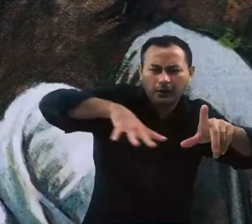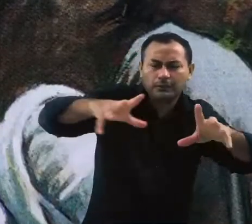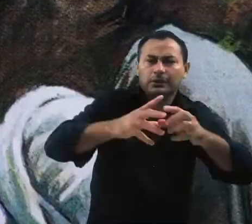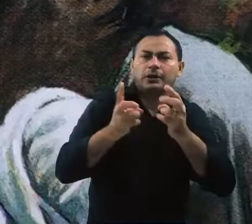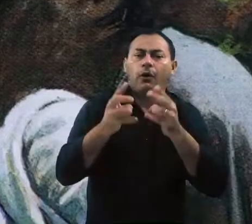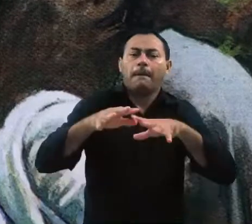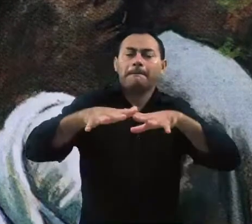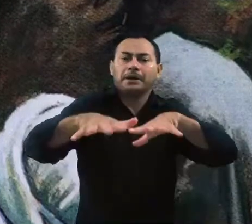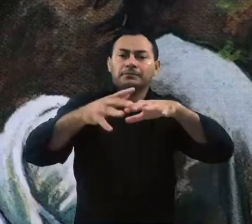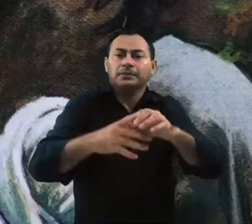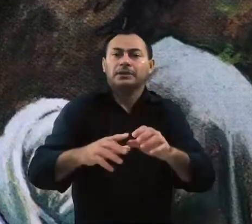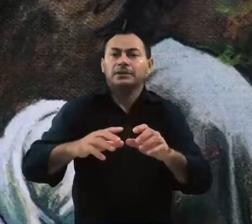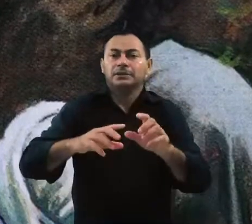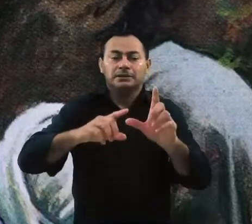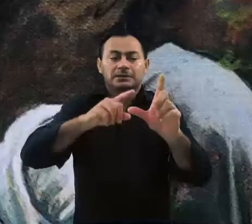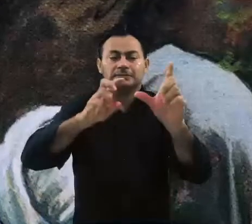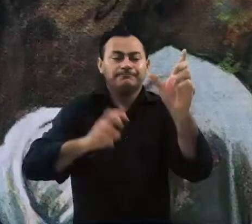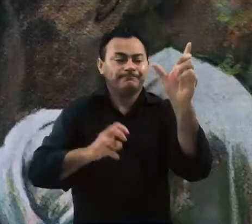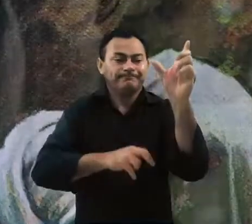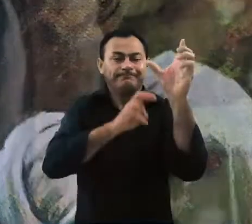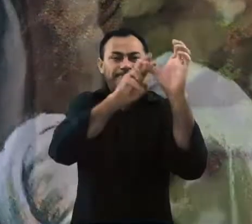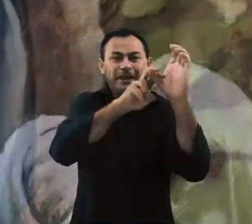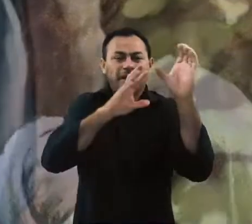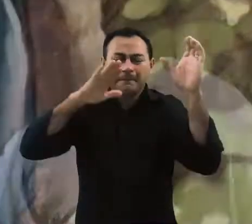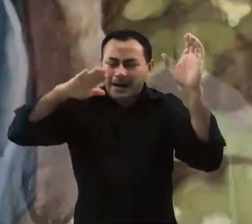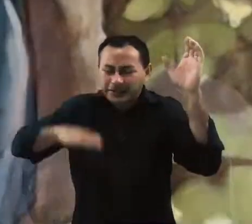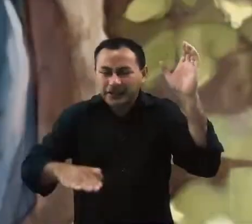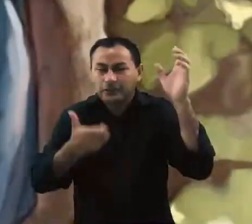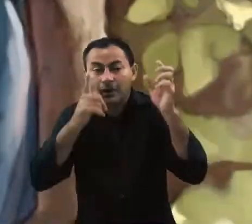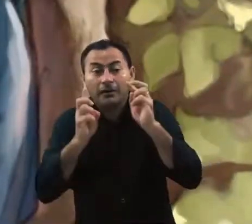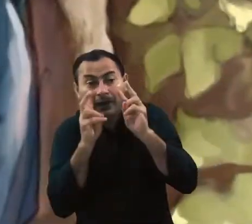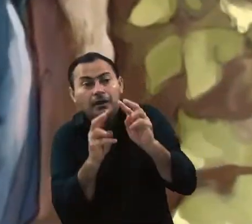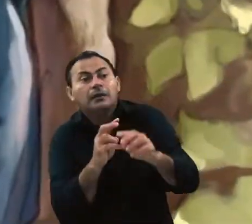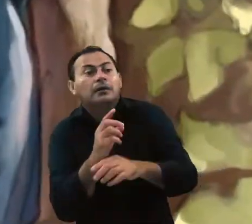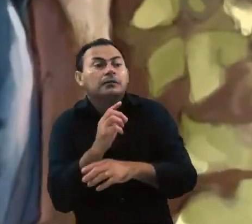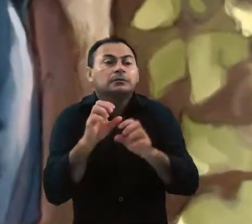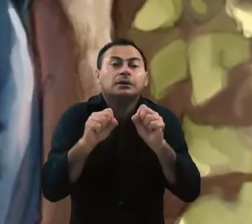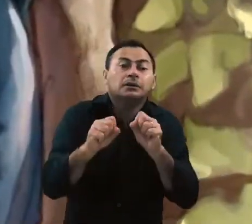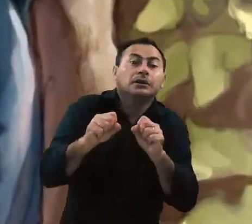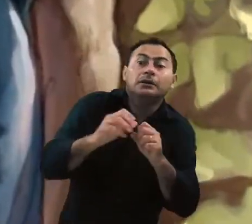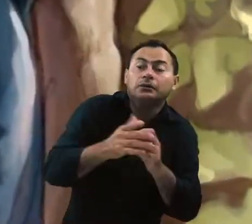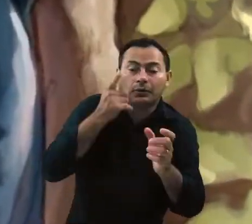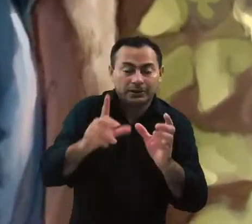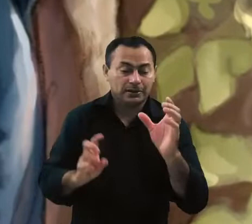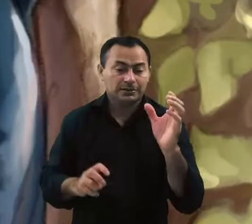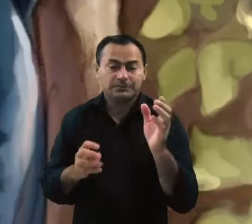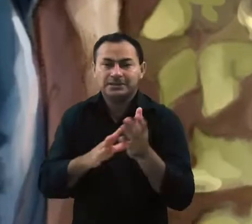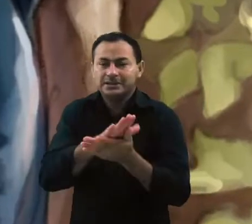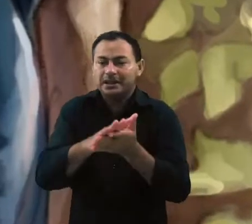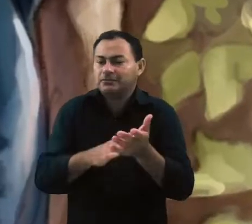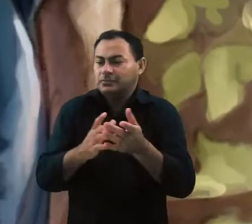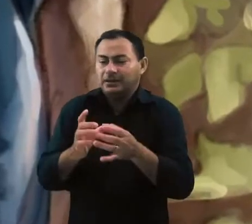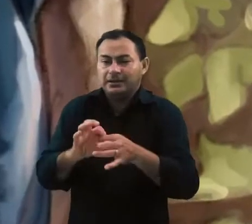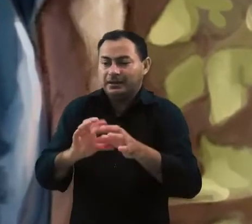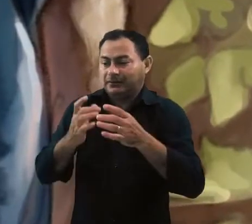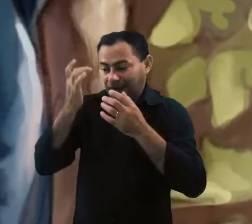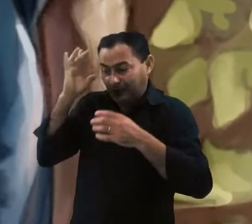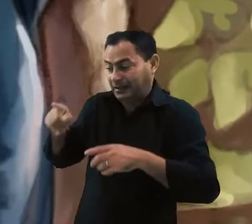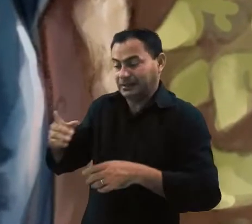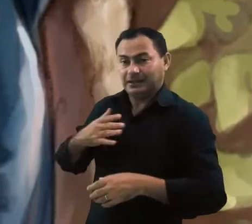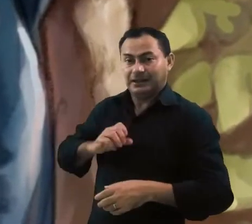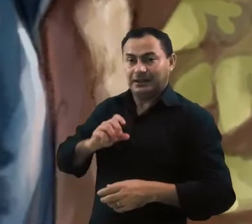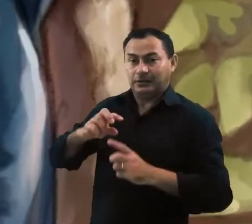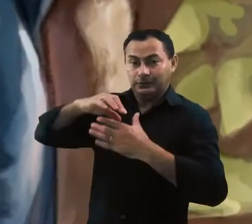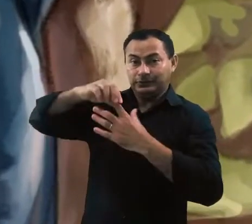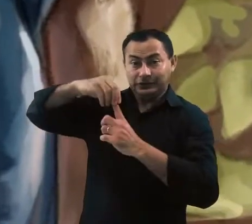como numa passeata Zaqueu era baixinho e não conseguia ver Jesus com toda aquela gente na sua frente ainda mais que ninguém